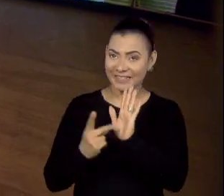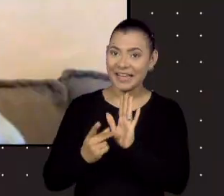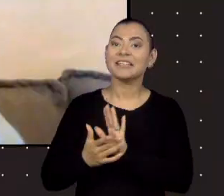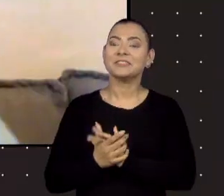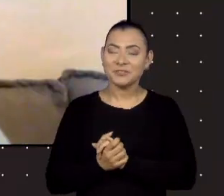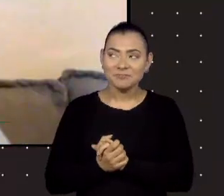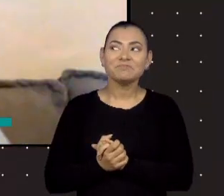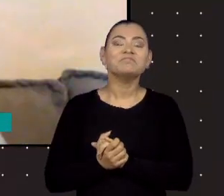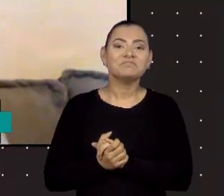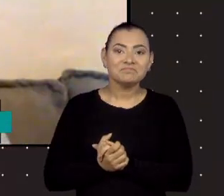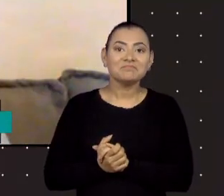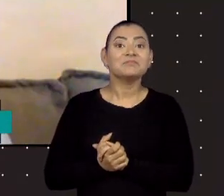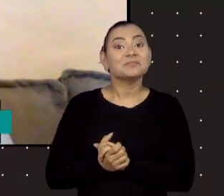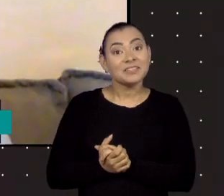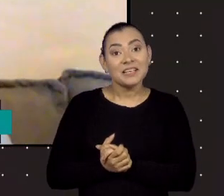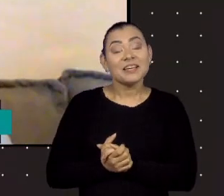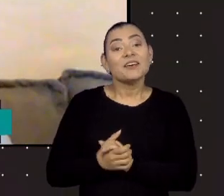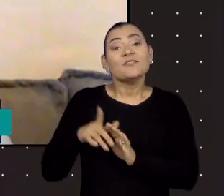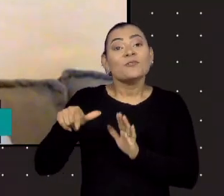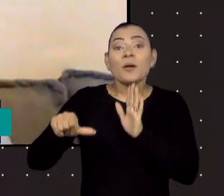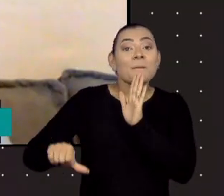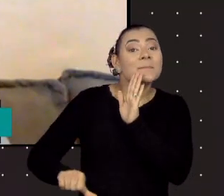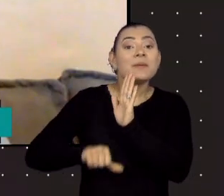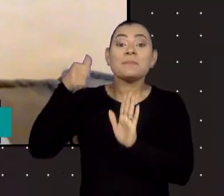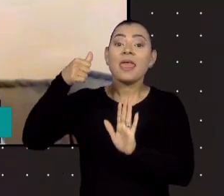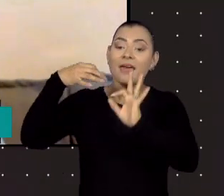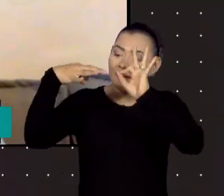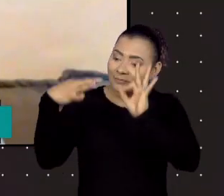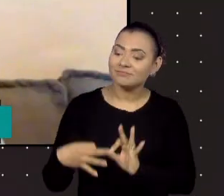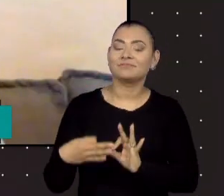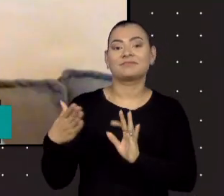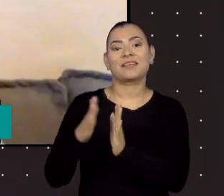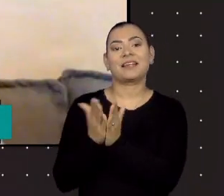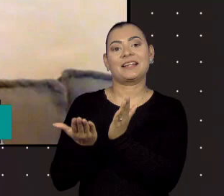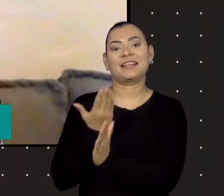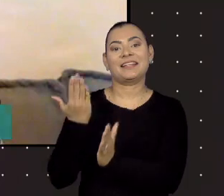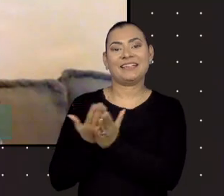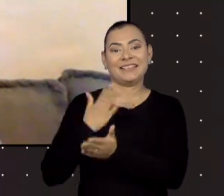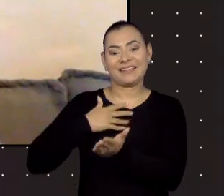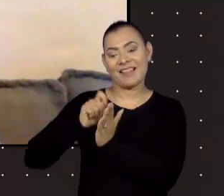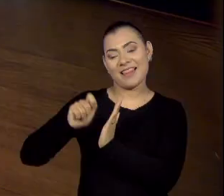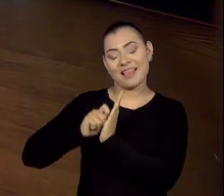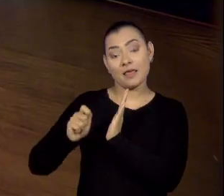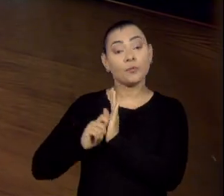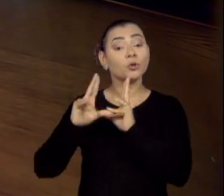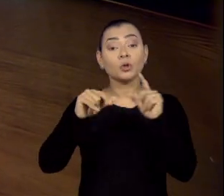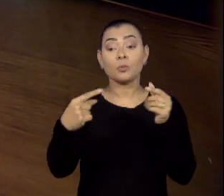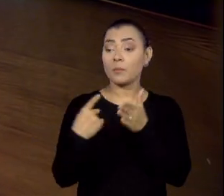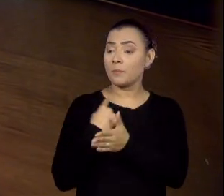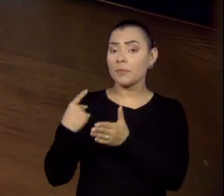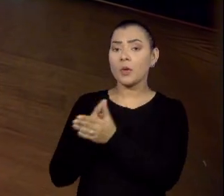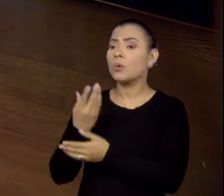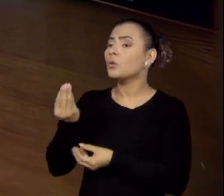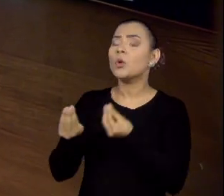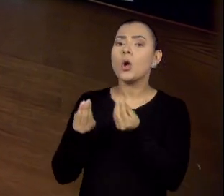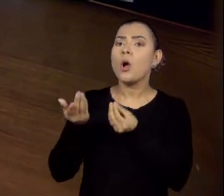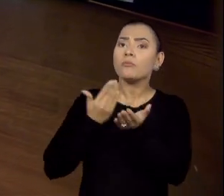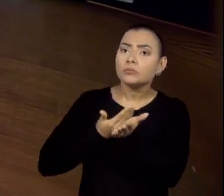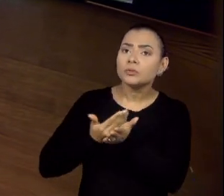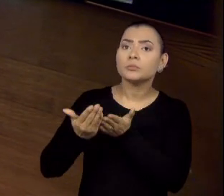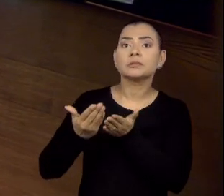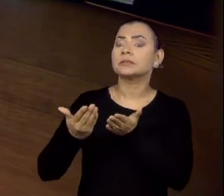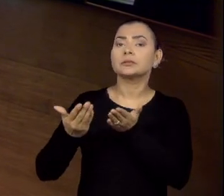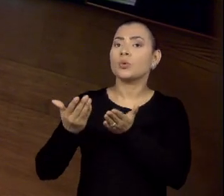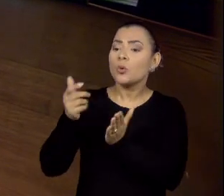girafa é que foi a propulsora. Quando alguém um dia me pergunta assim, como é que você se